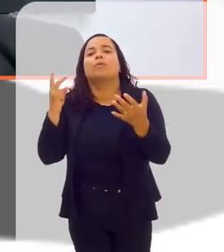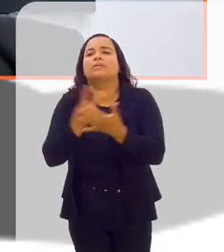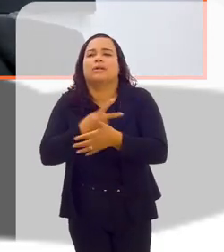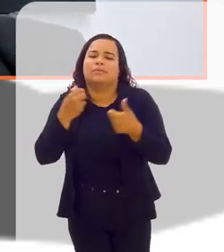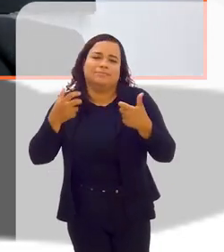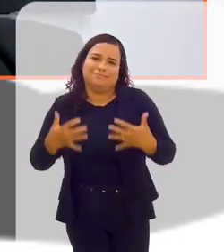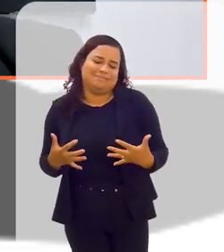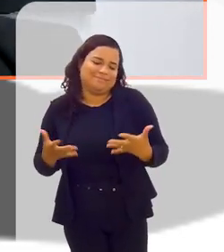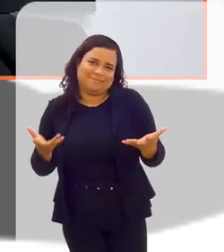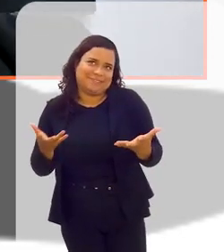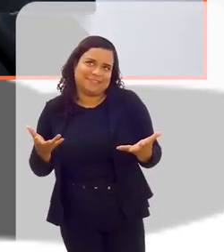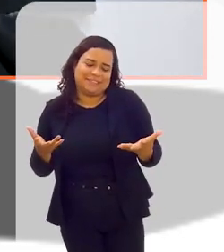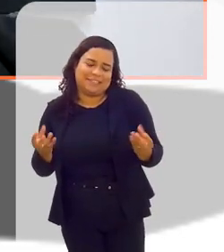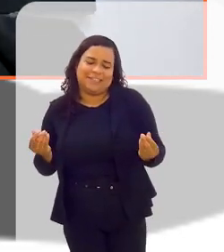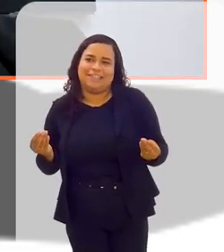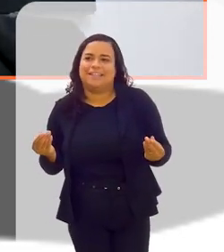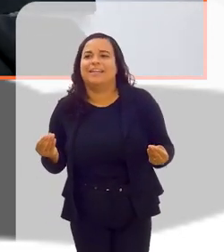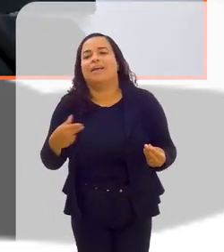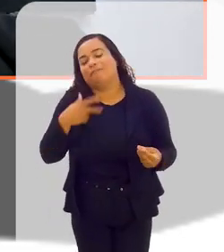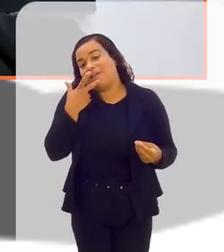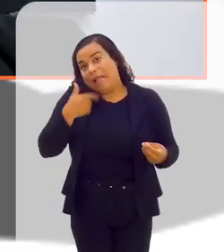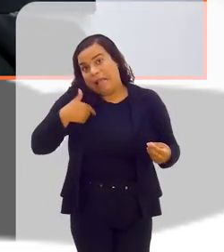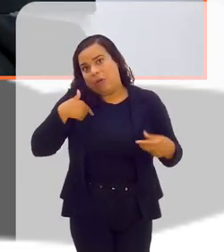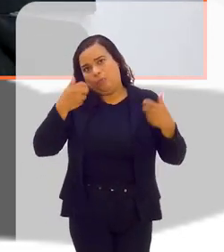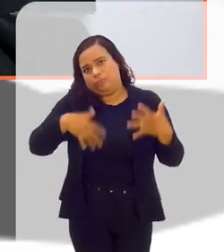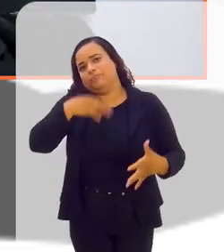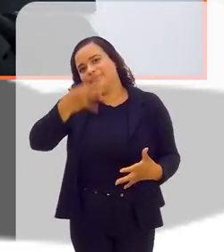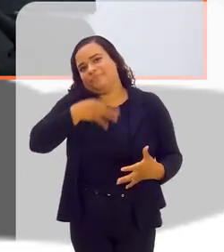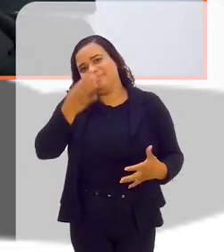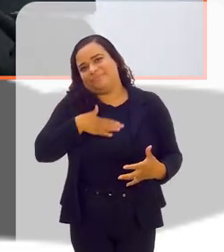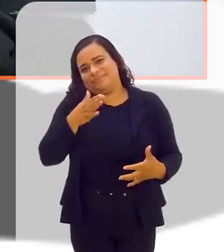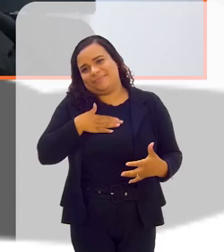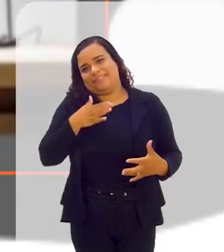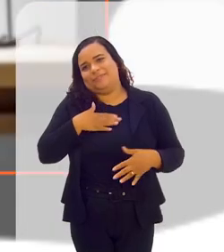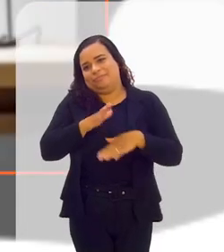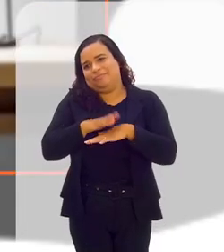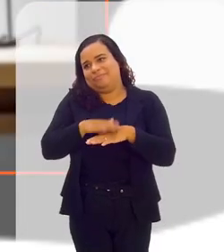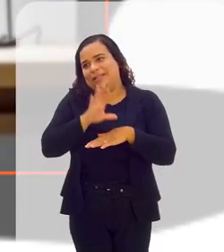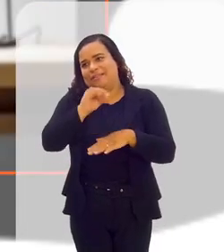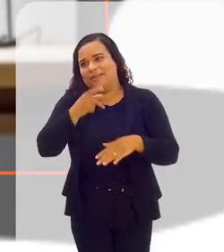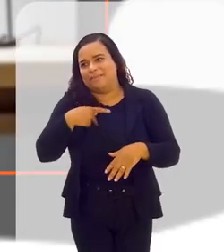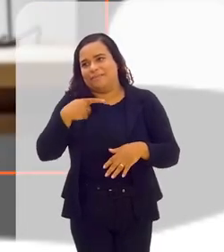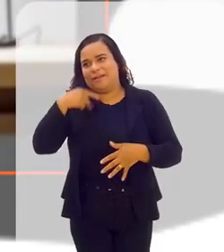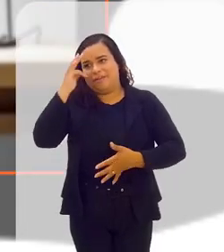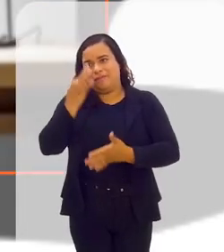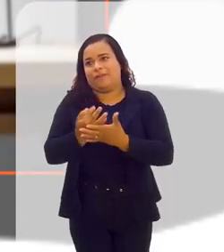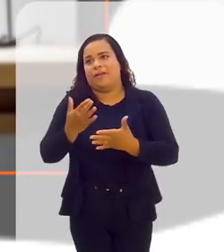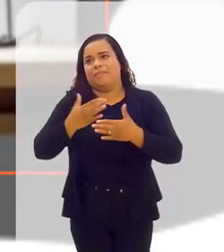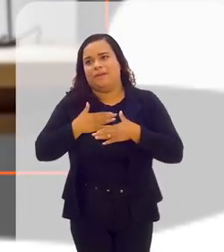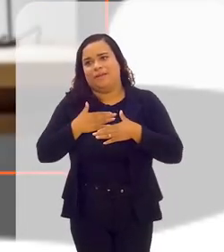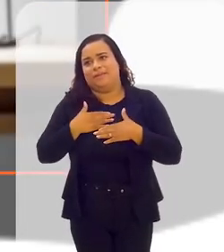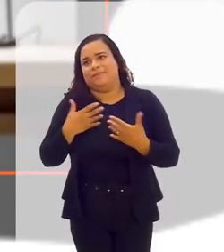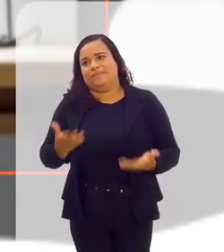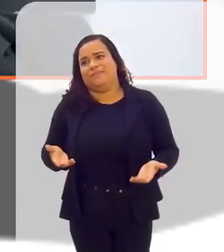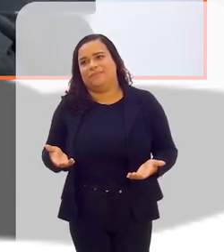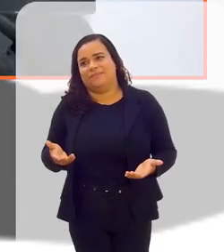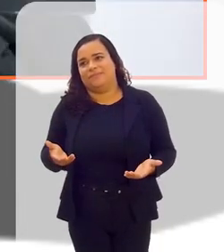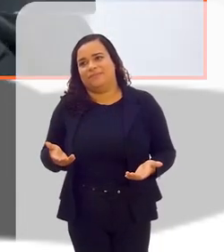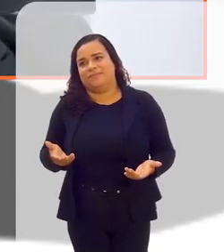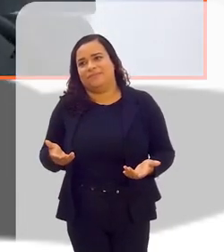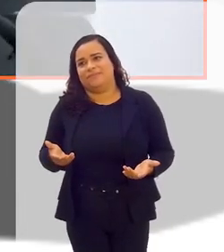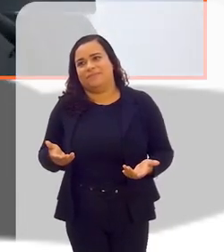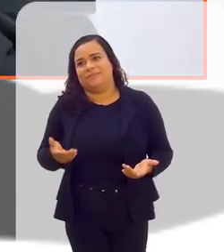porque o que que vai acontecer? Coisa, eu estou falando por mim, tá? Isso é um pitaco, a minha fé, minha religião.